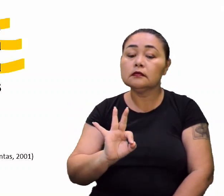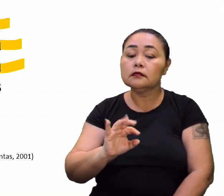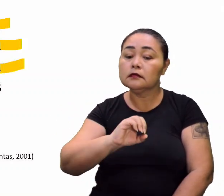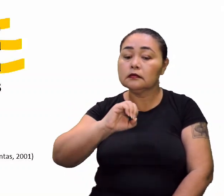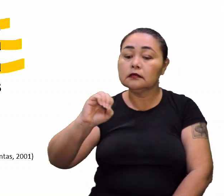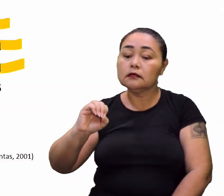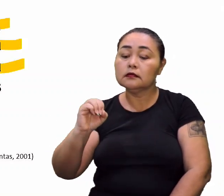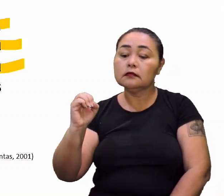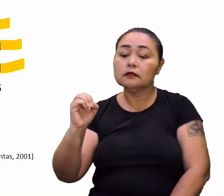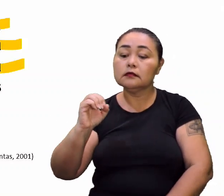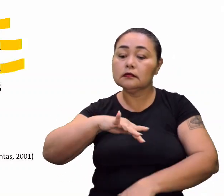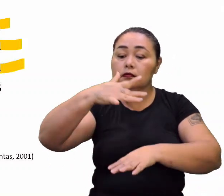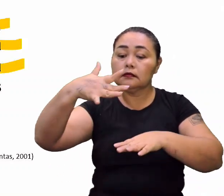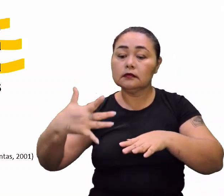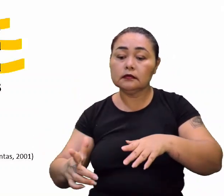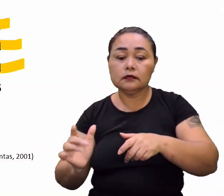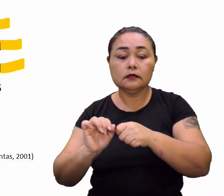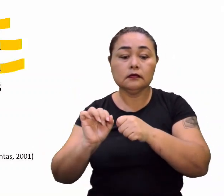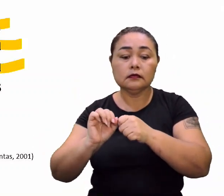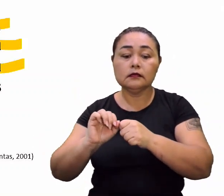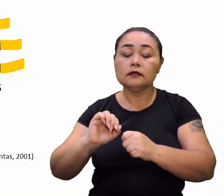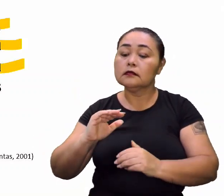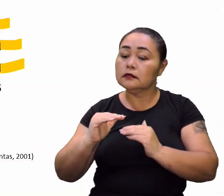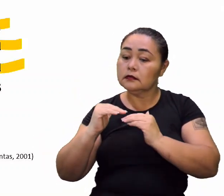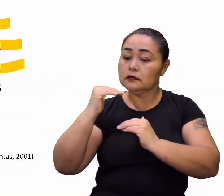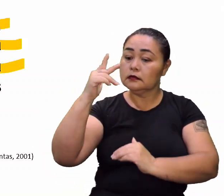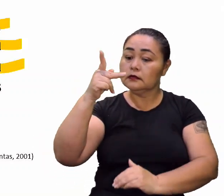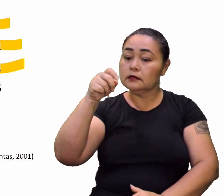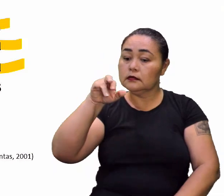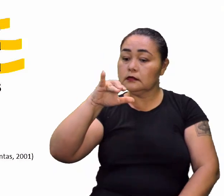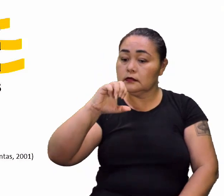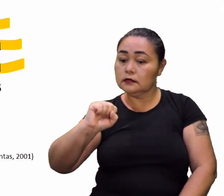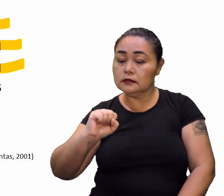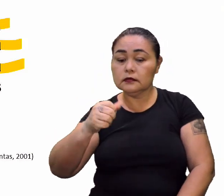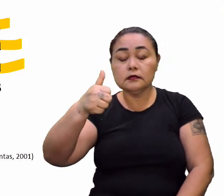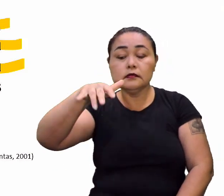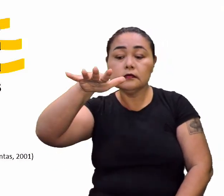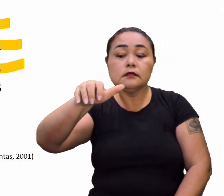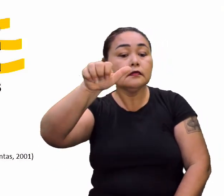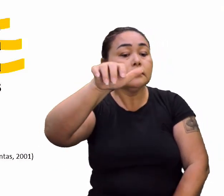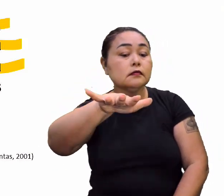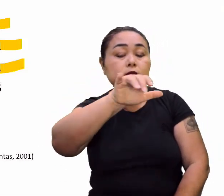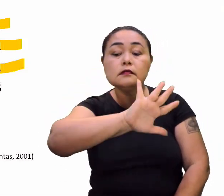Alta Floresta e Alto dos Parecis, onde foram assentados